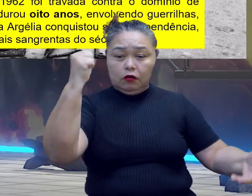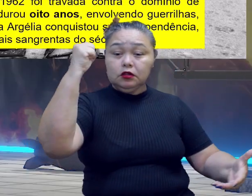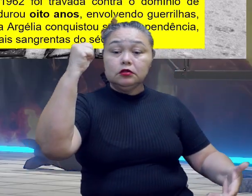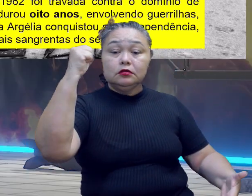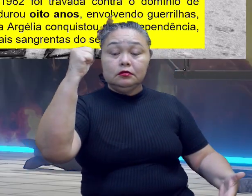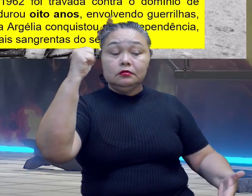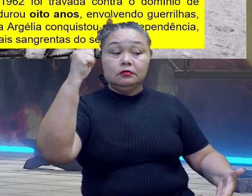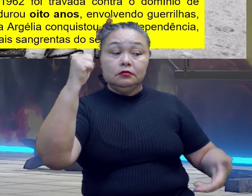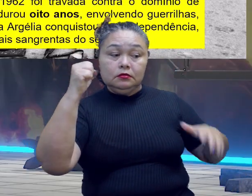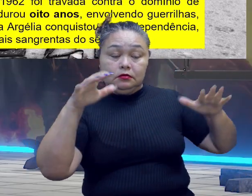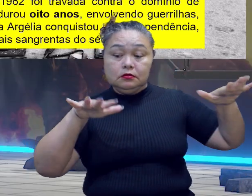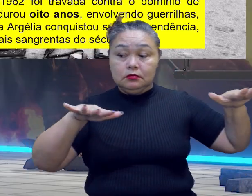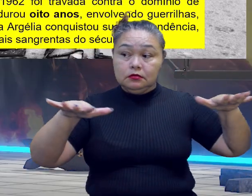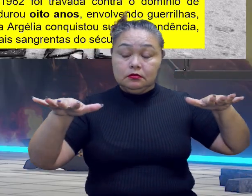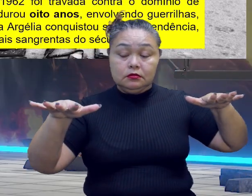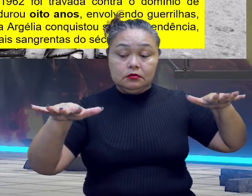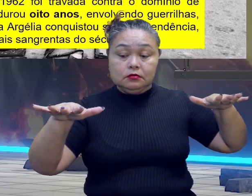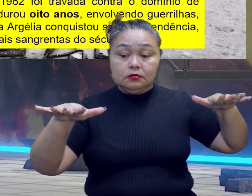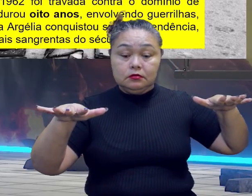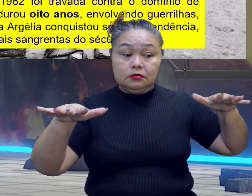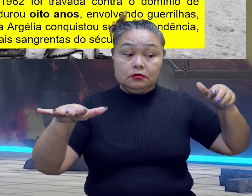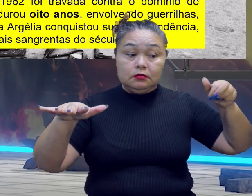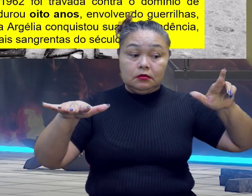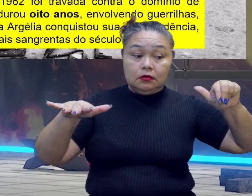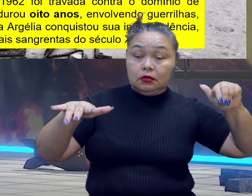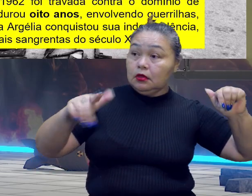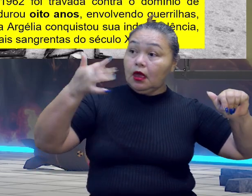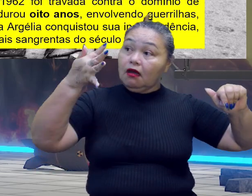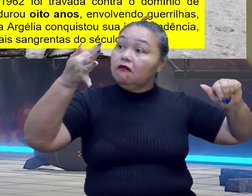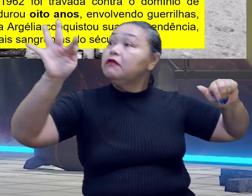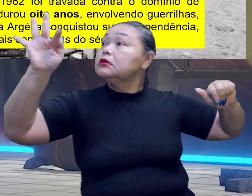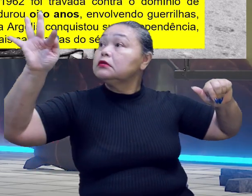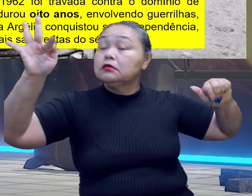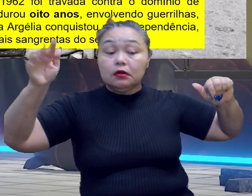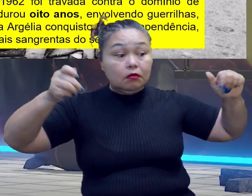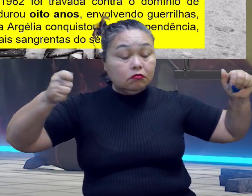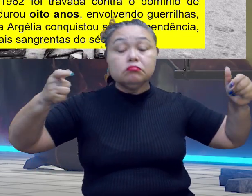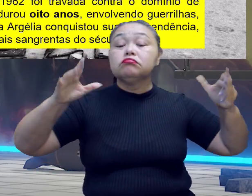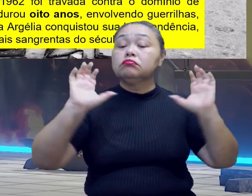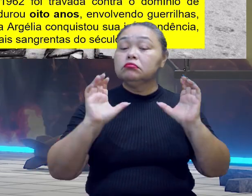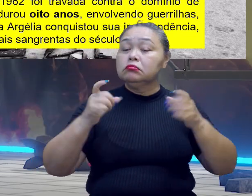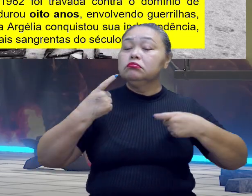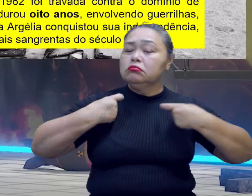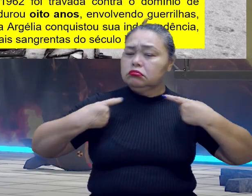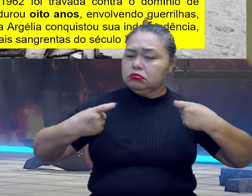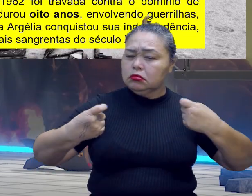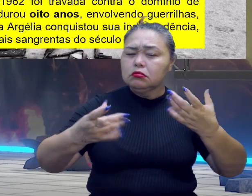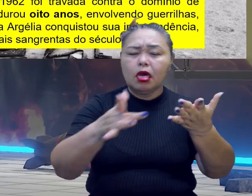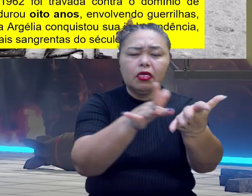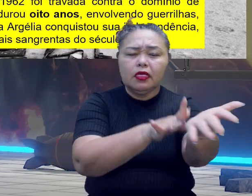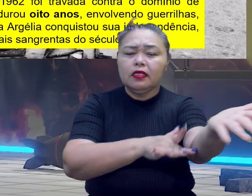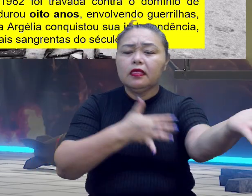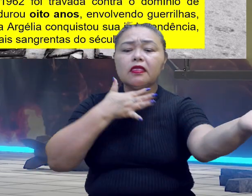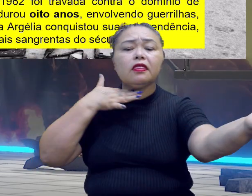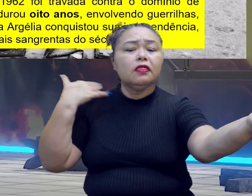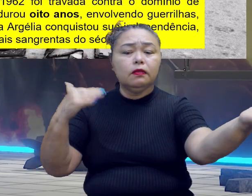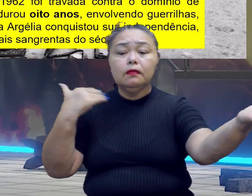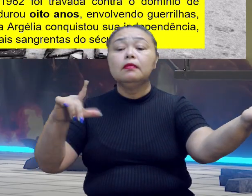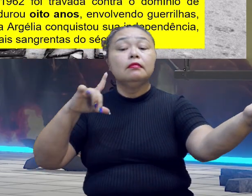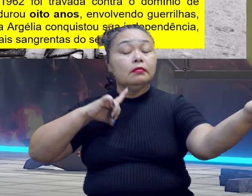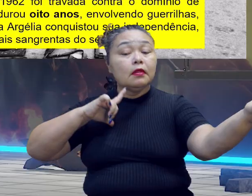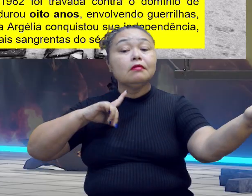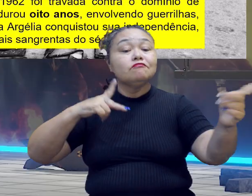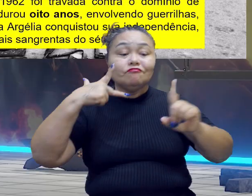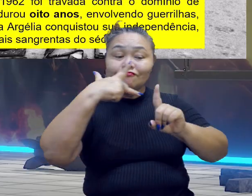fortíssimo entre a Argélia e a França. Uma guerra civil sangrenta que vai